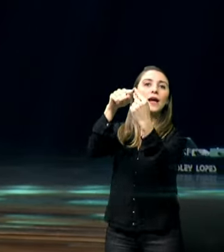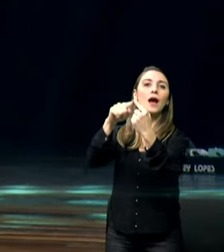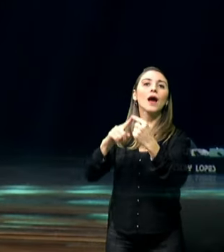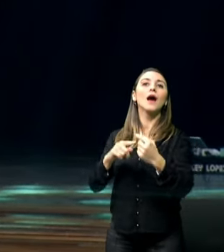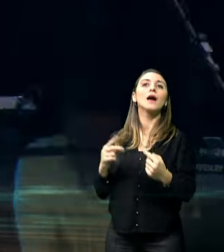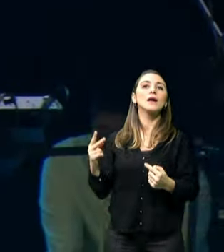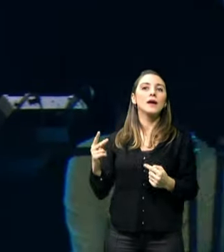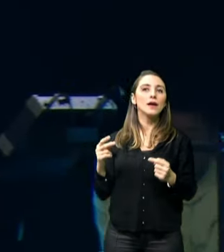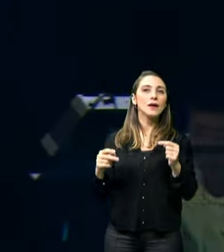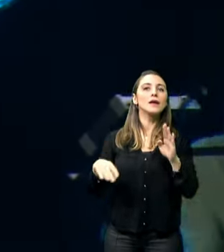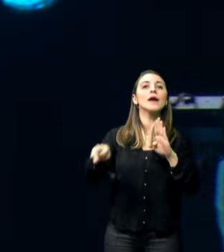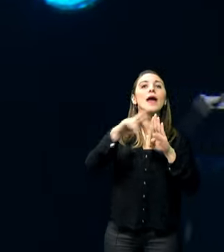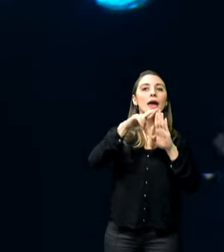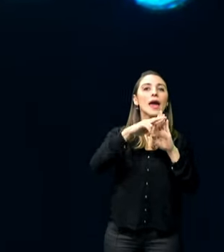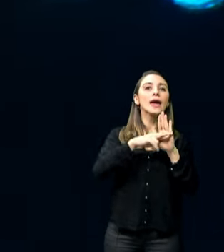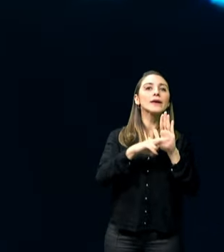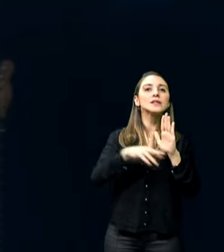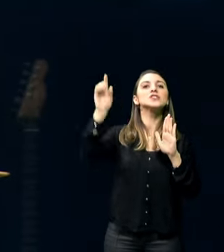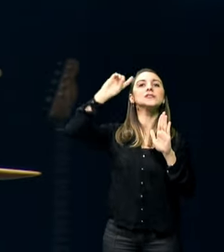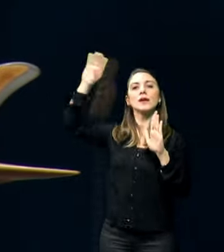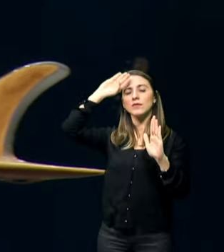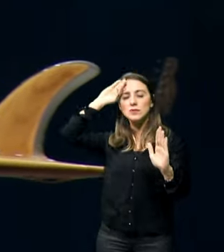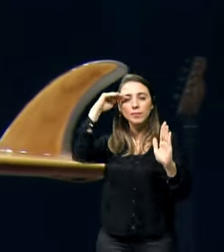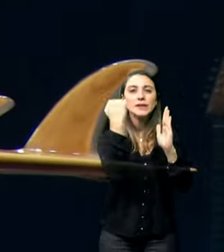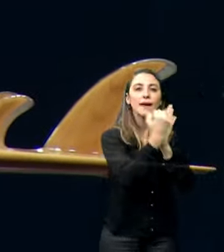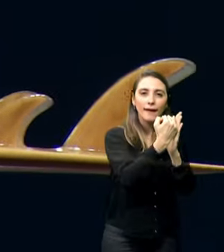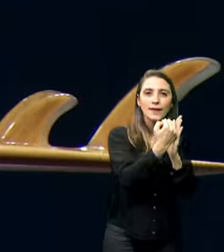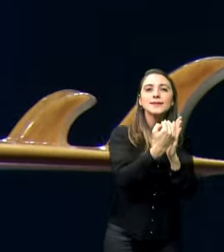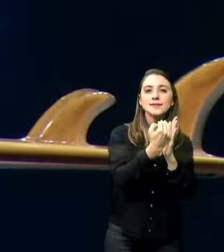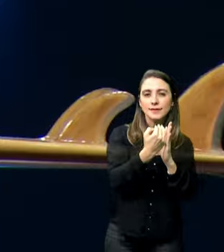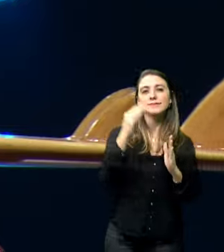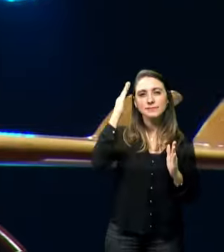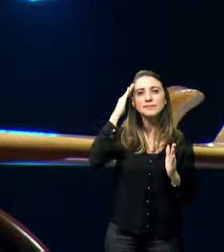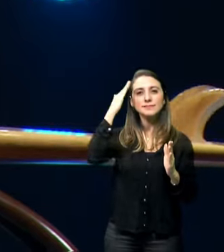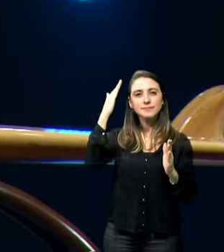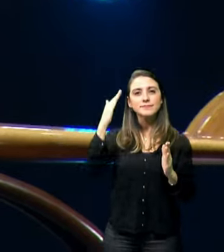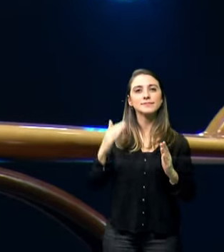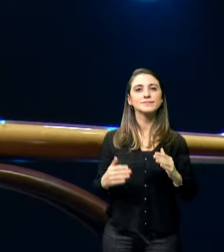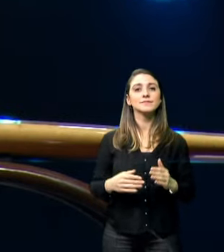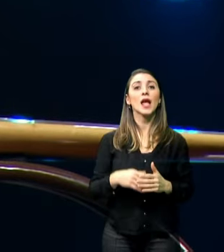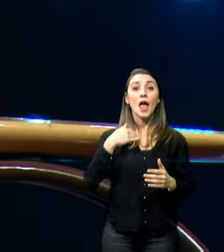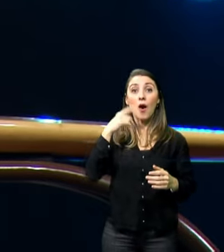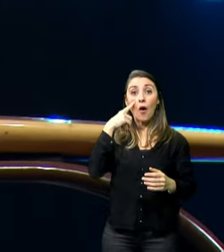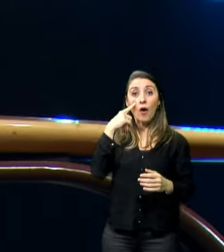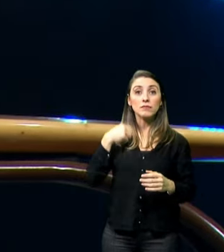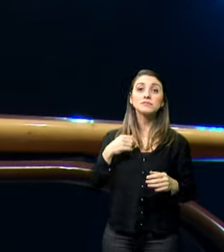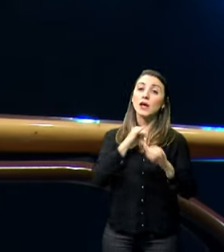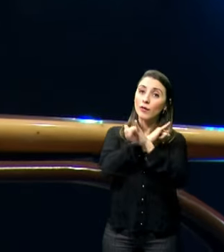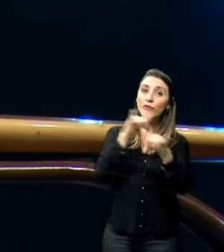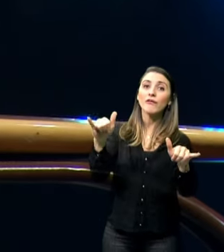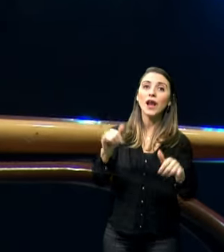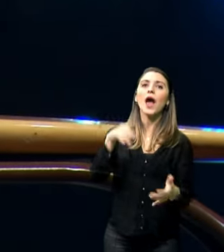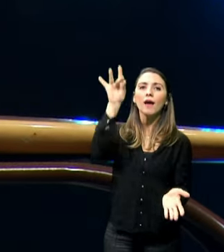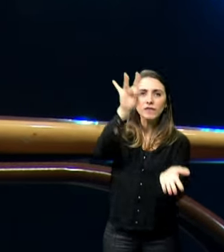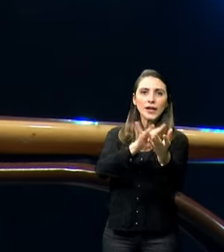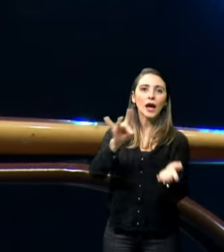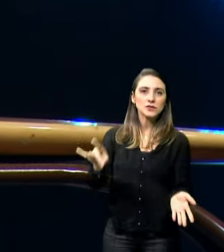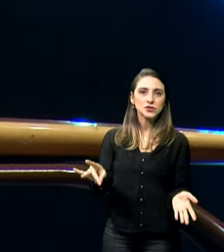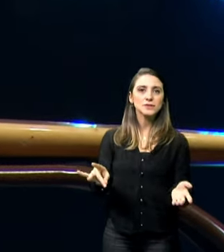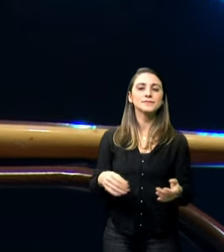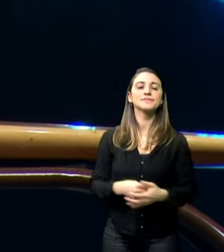esse? Ah, é meu amigão, ó. Desculpa, eu vou falar um português rasgado aqui. É meu amigão, esse cara aí